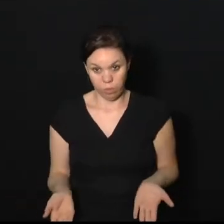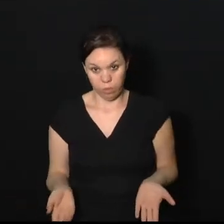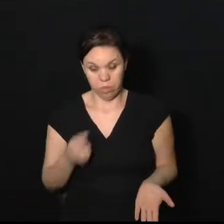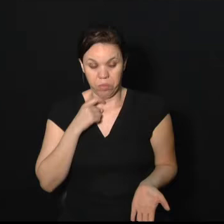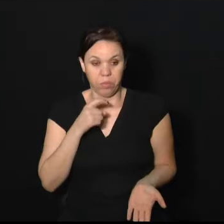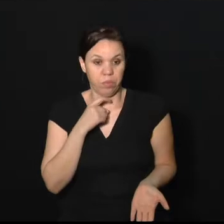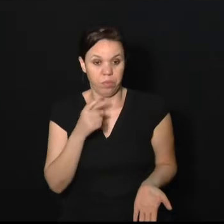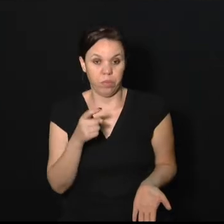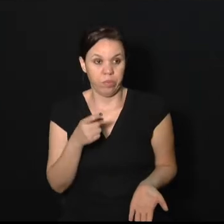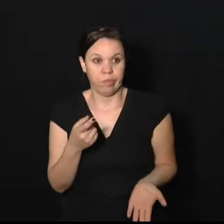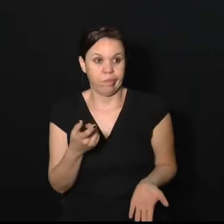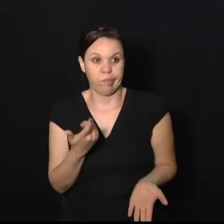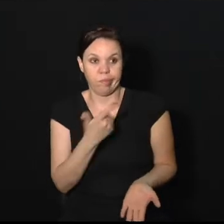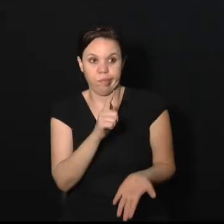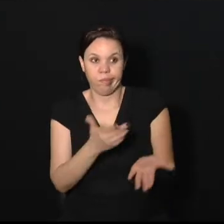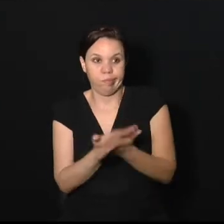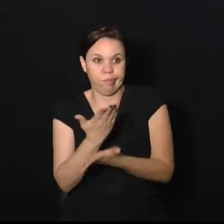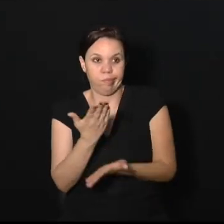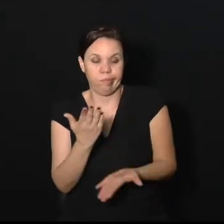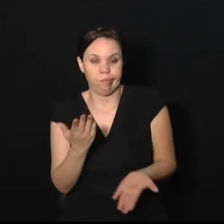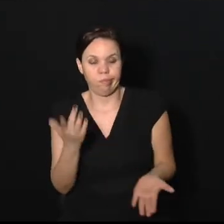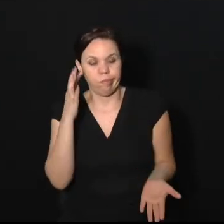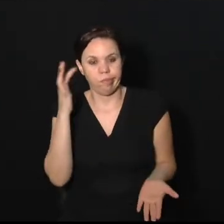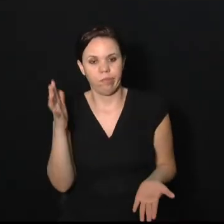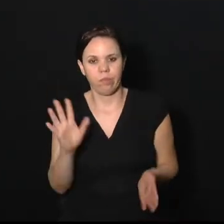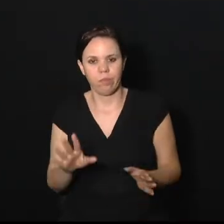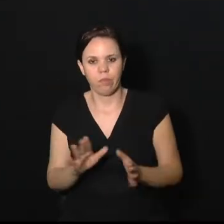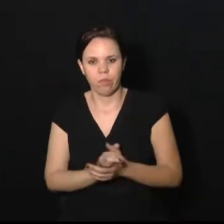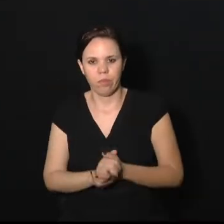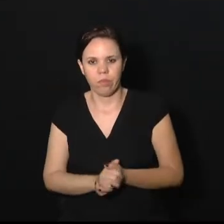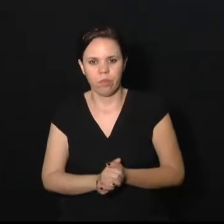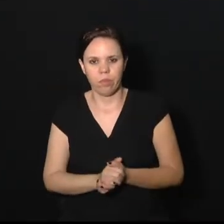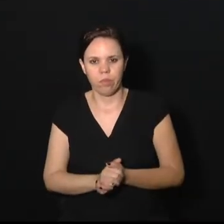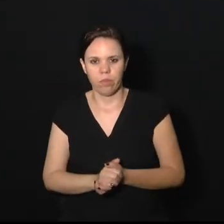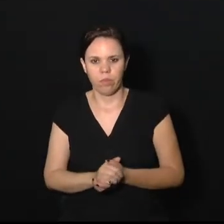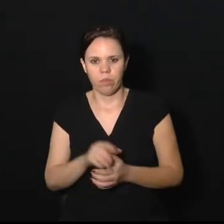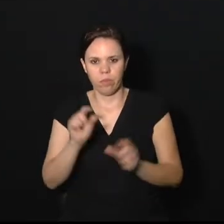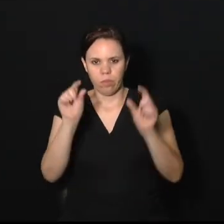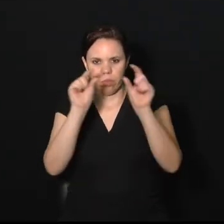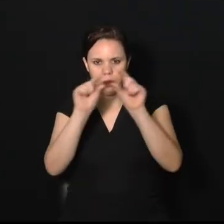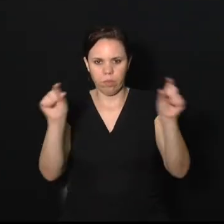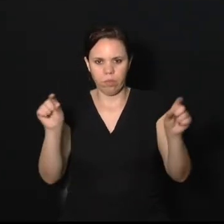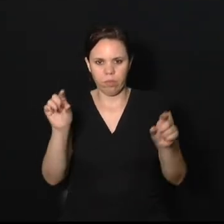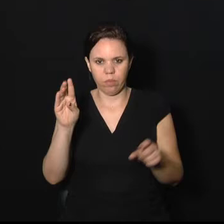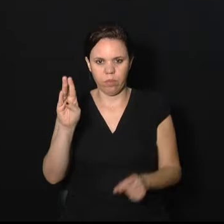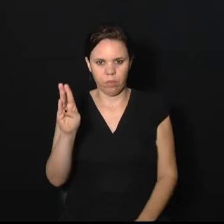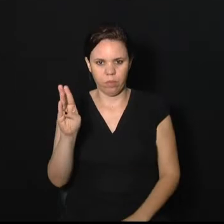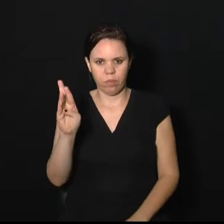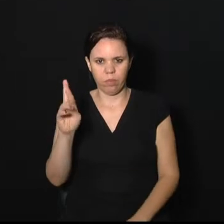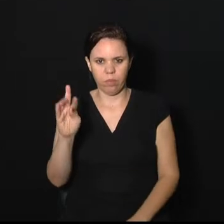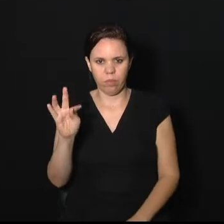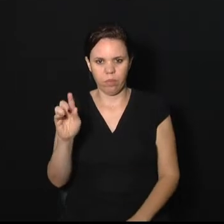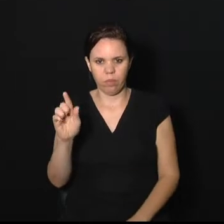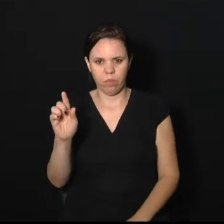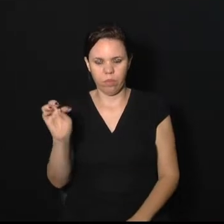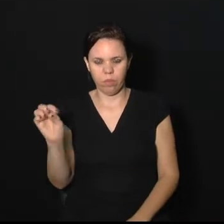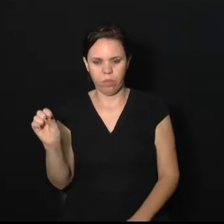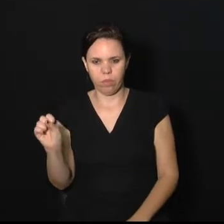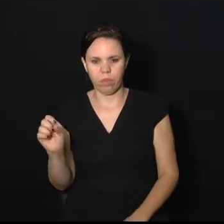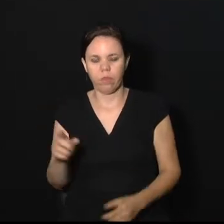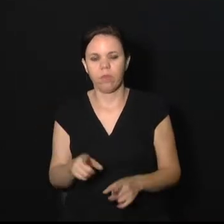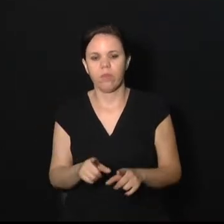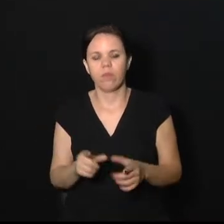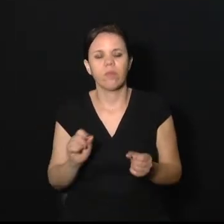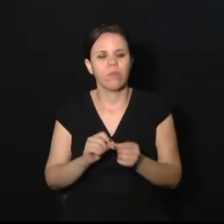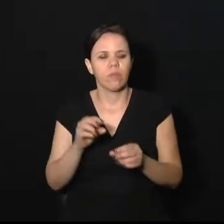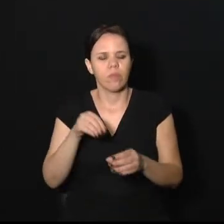uma utopia. Né? Hoje, a Bright Cities, a plataforma, ela tem um slogan que é upgrade sua cidade, dê upgrades. Né? Hoje em dia, o que eu